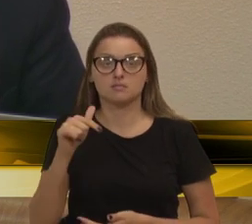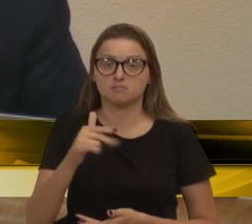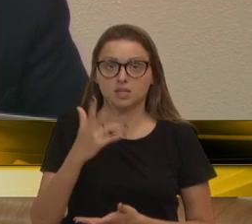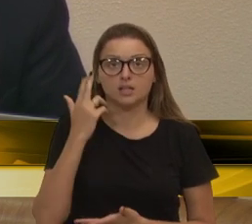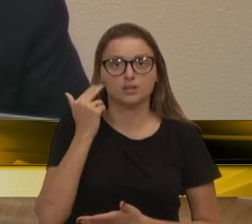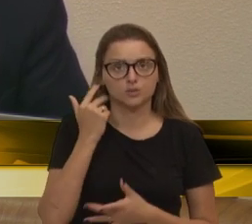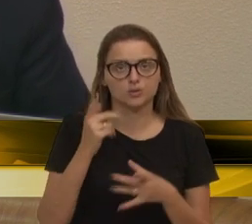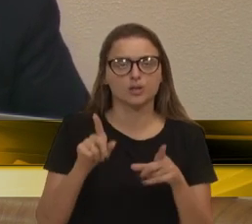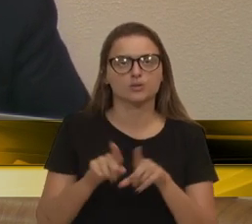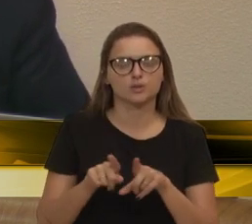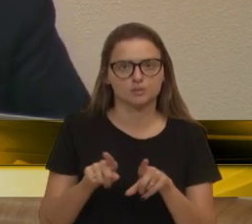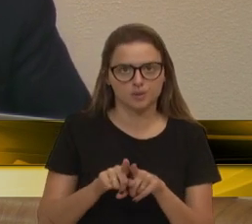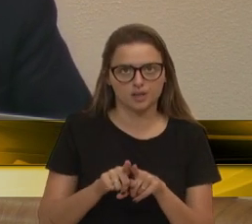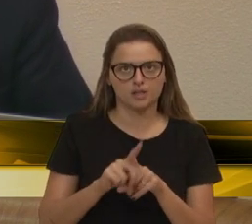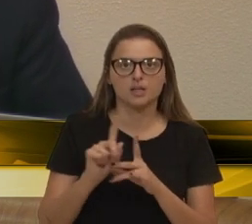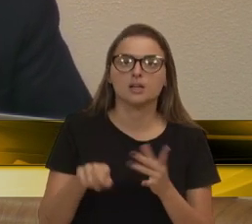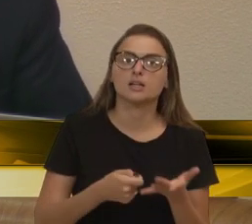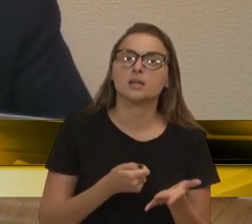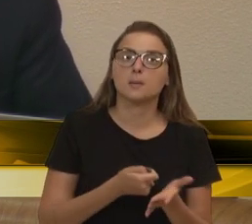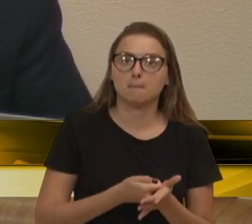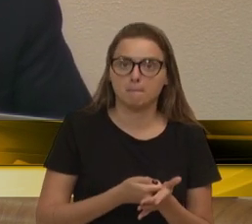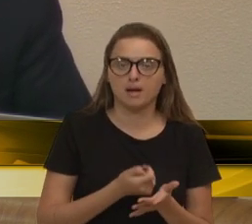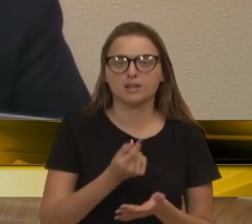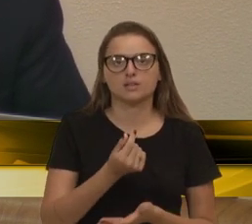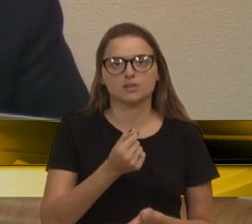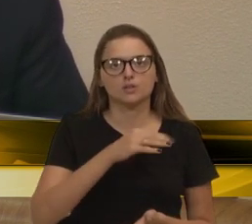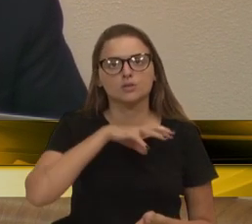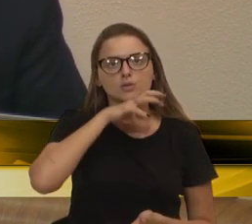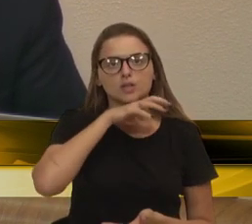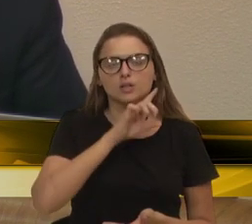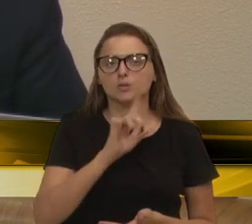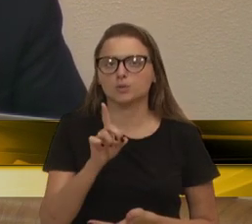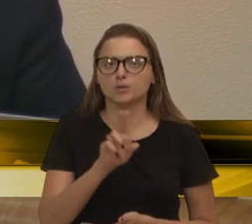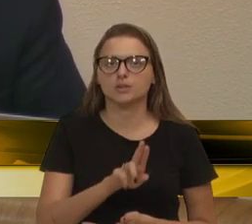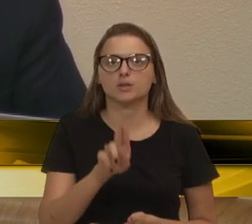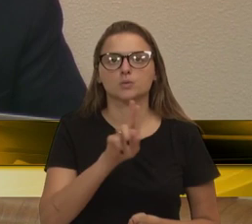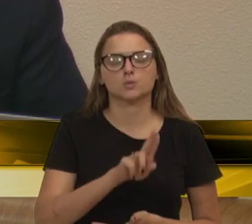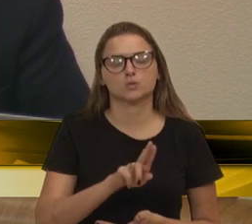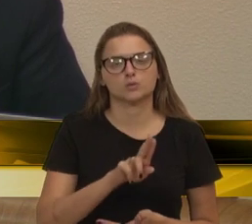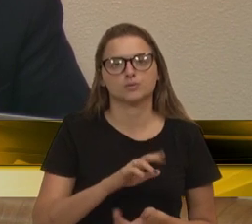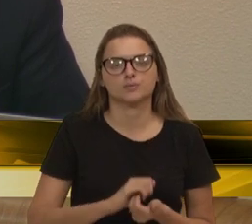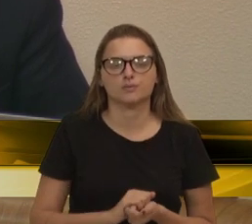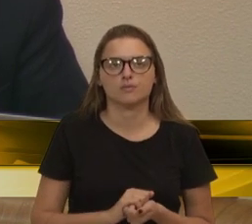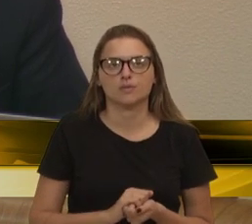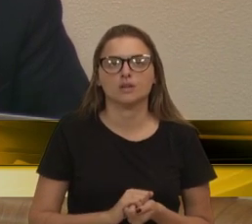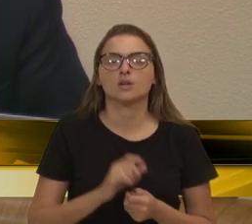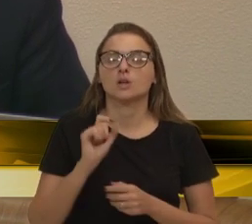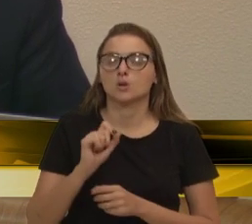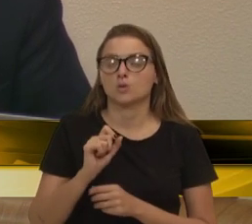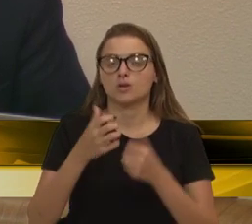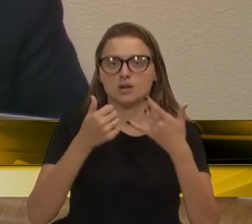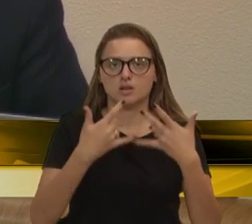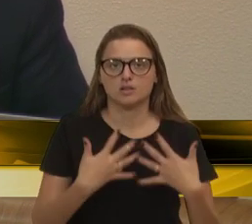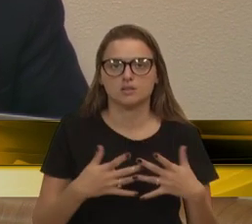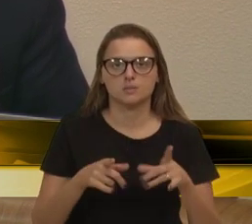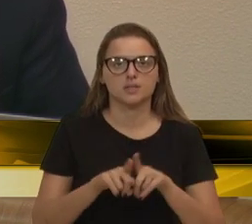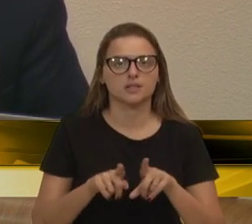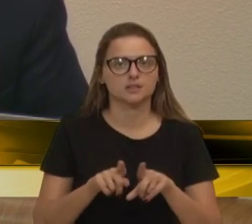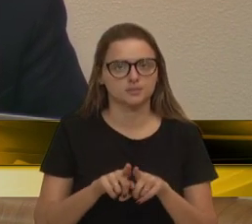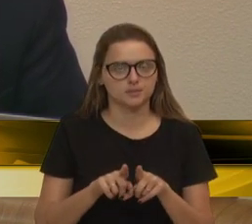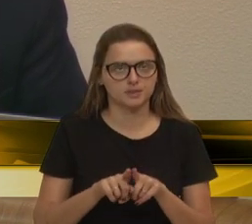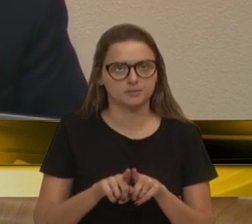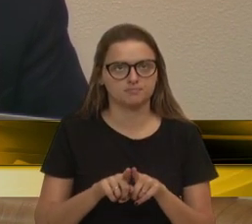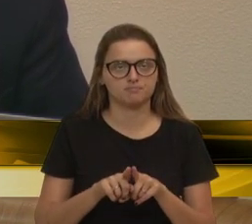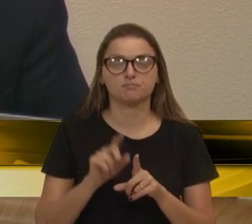natural que pague indenização pela desapropriação indireta. De Sarte, não vislumbro que,